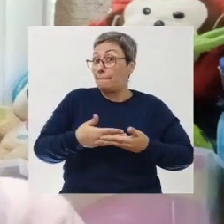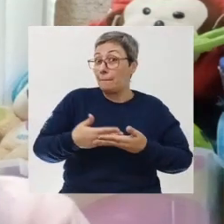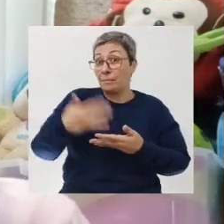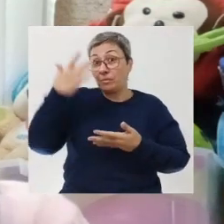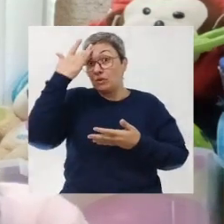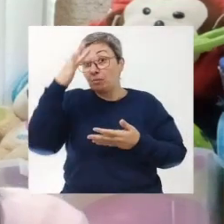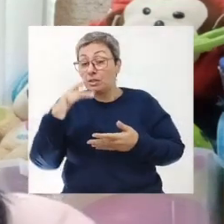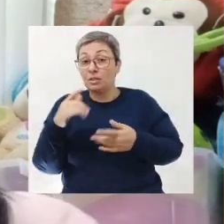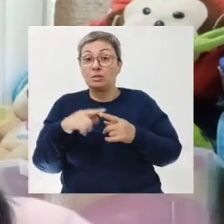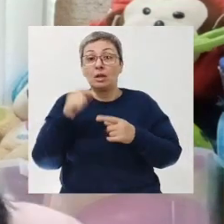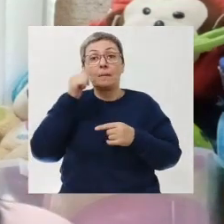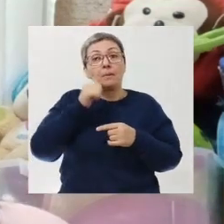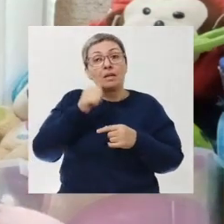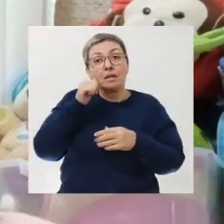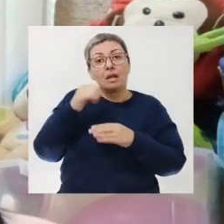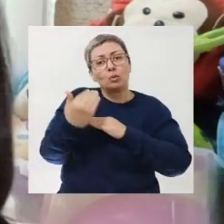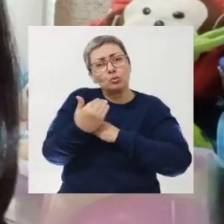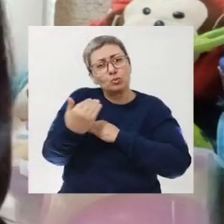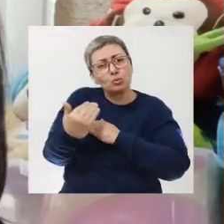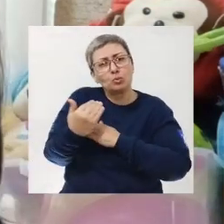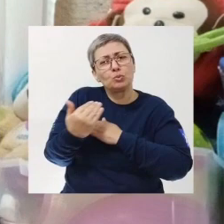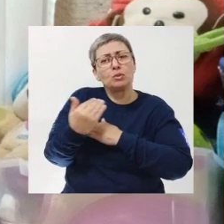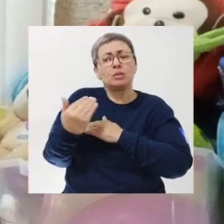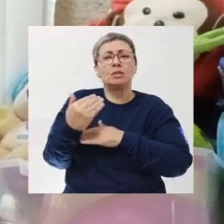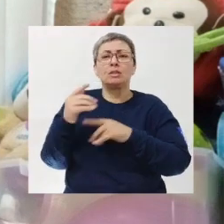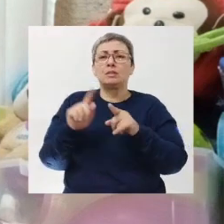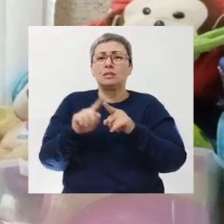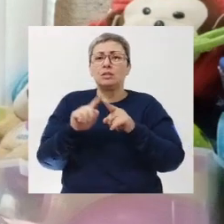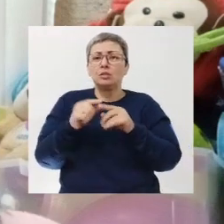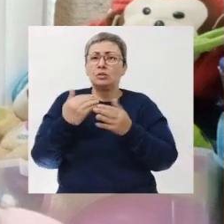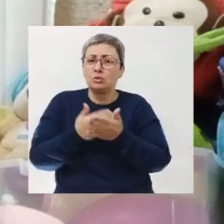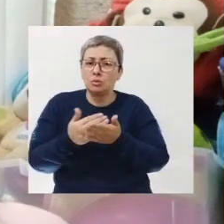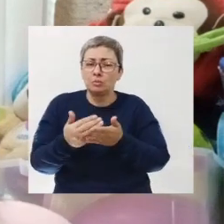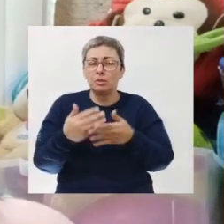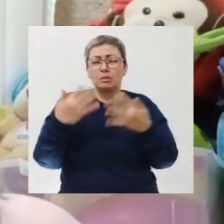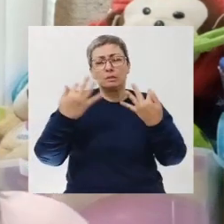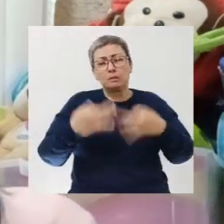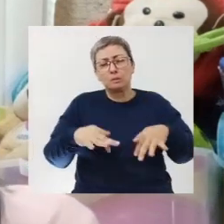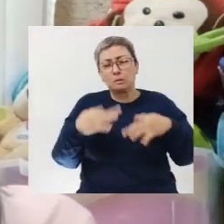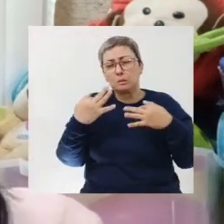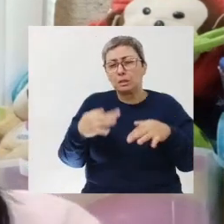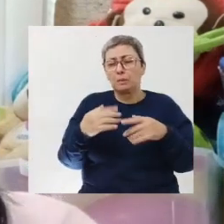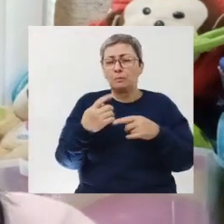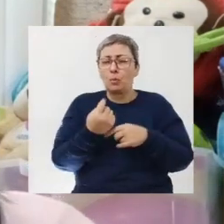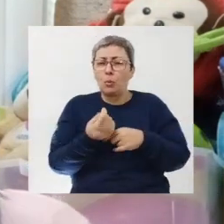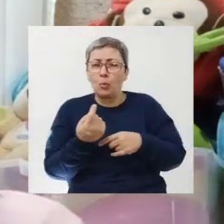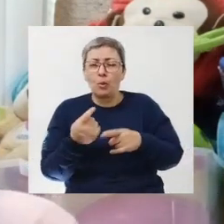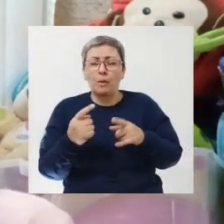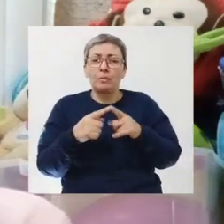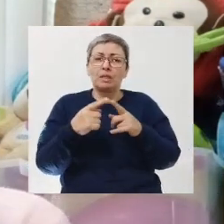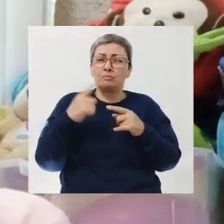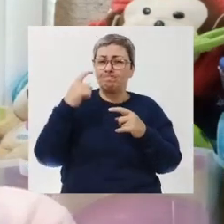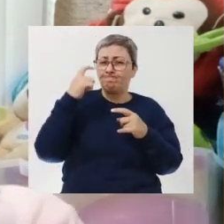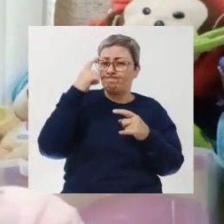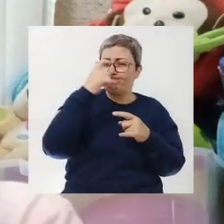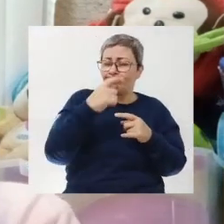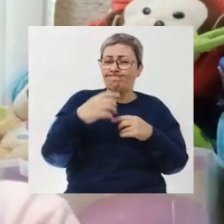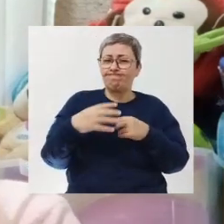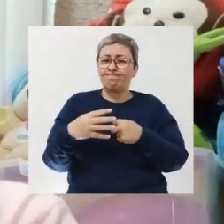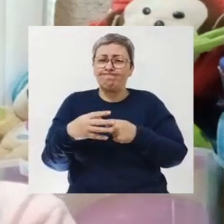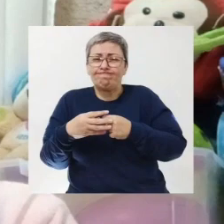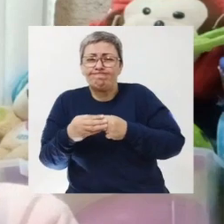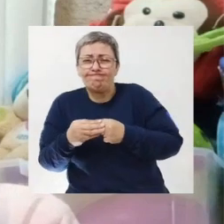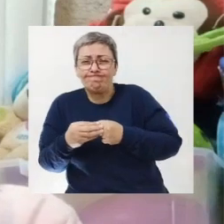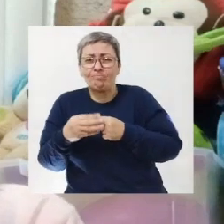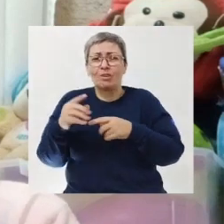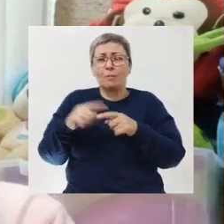Miguel também não. Então, as meninas do banco de leite me ajudaram bastante. No início machucou um pouco, porque eu tinha